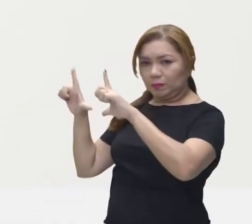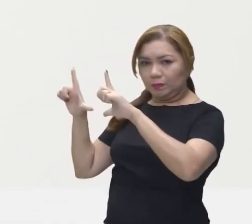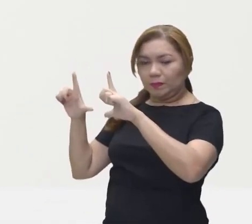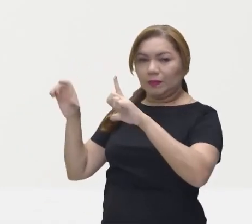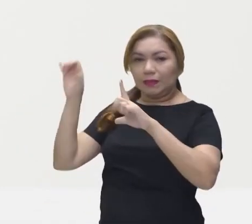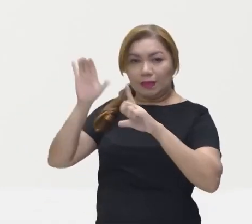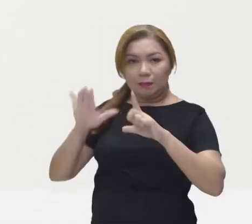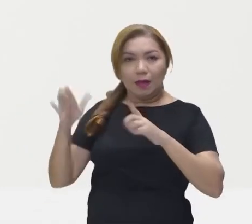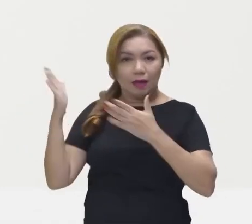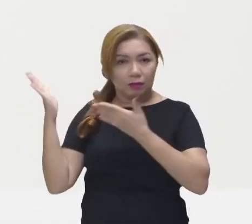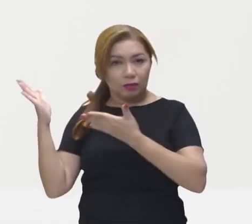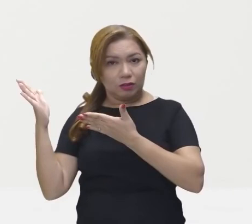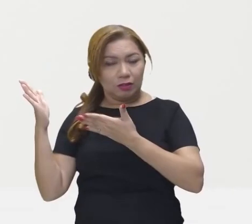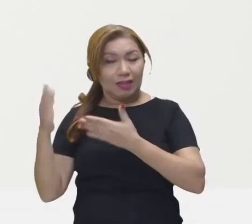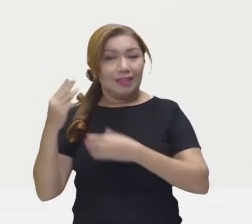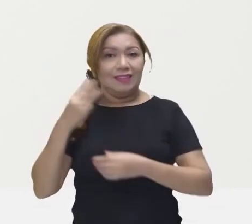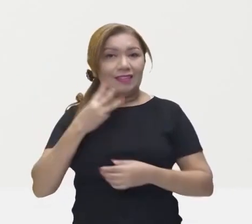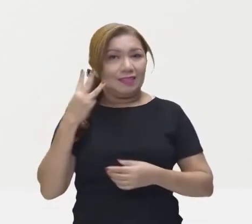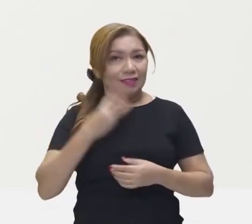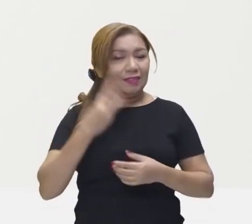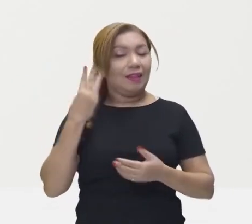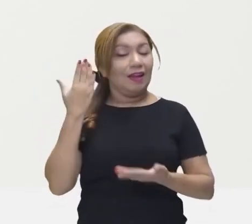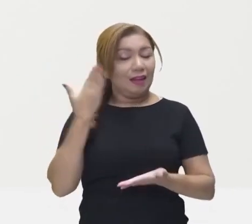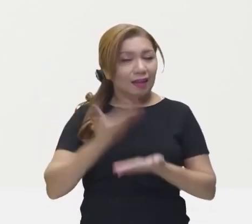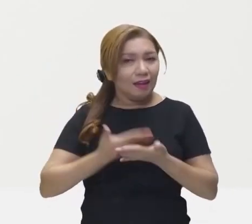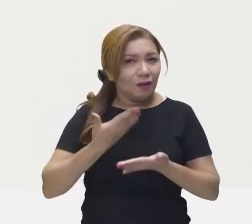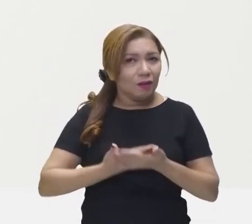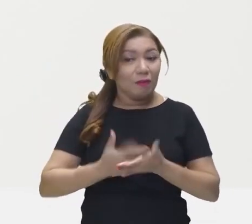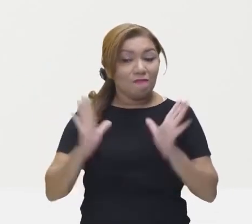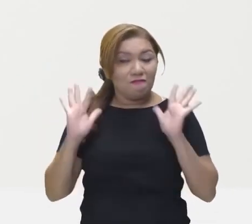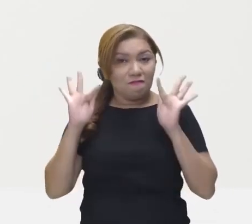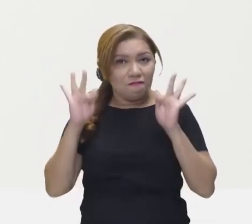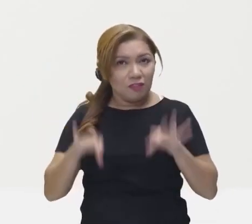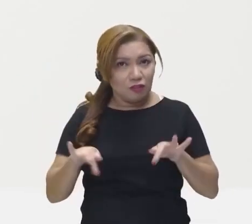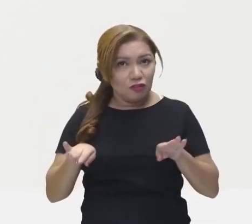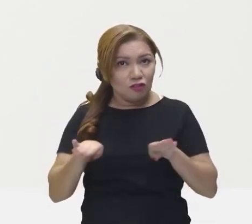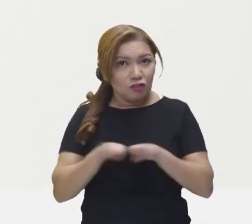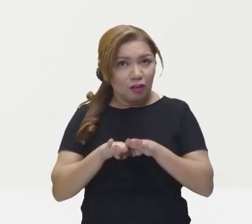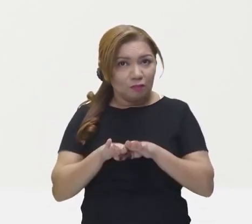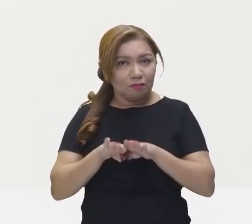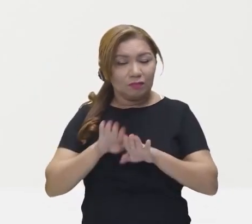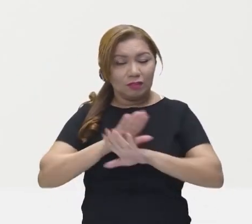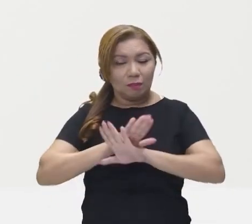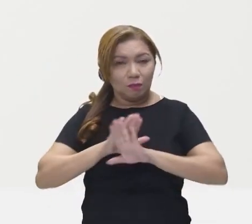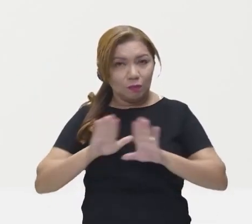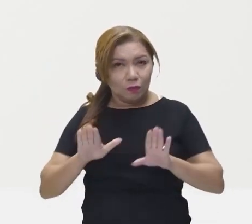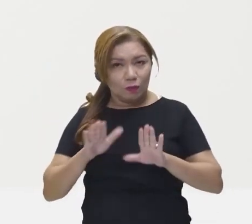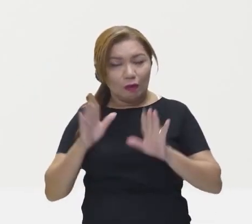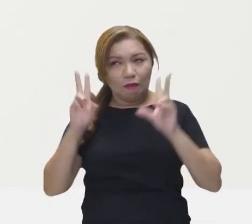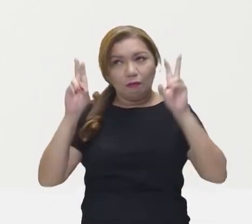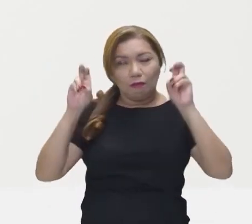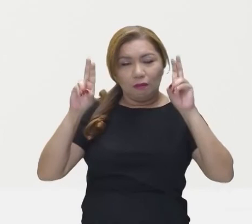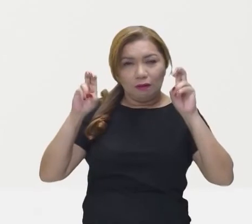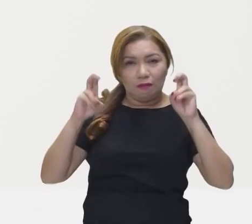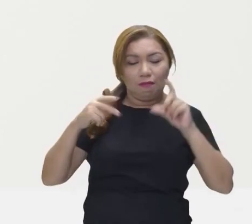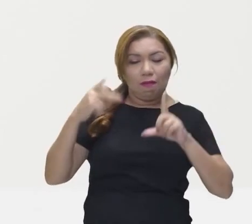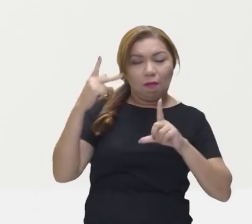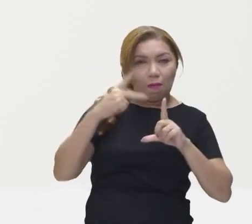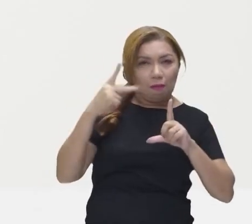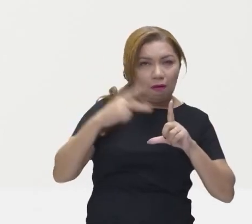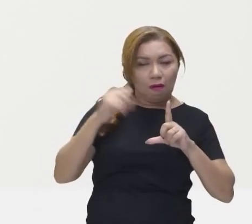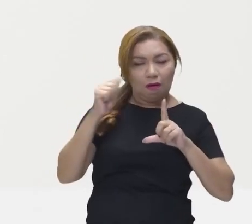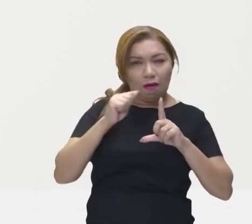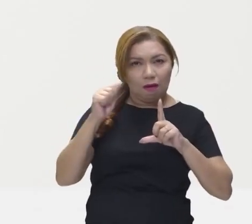terceira aula que a gente traz para a gente consolidar mesmo e fechar esse assunto. Que perímetro é uma medida observada em figuras geométricas